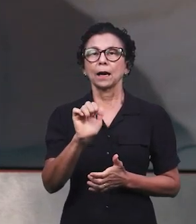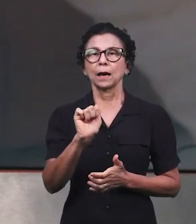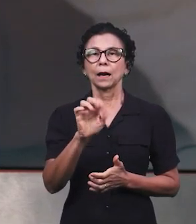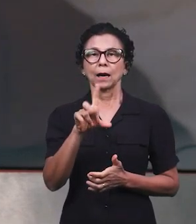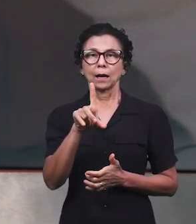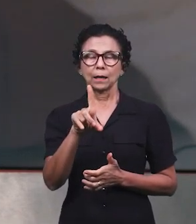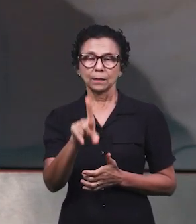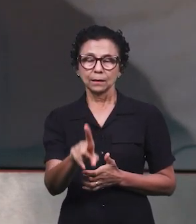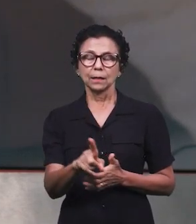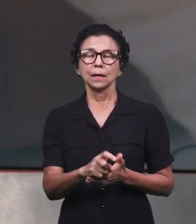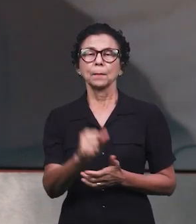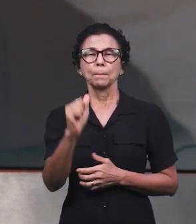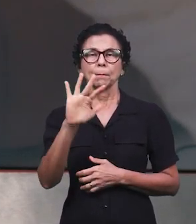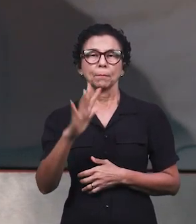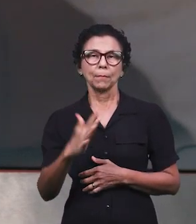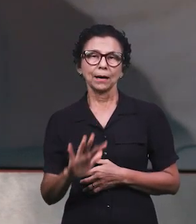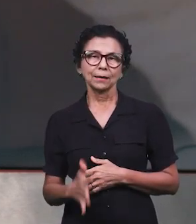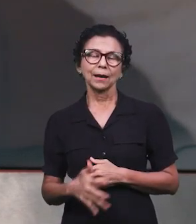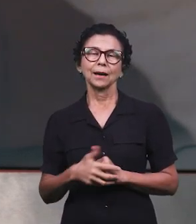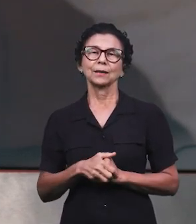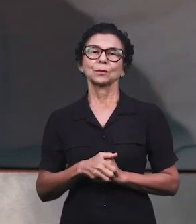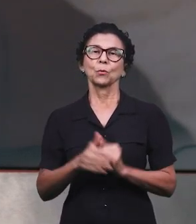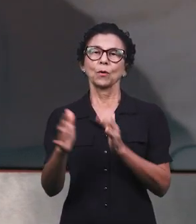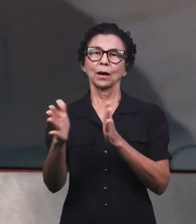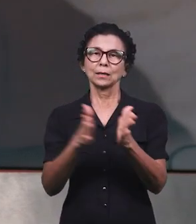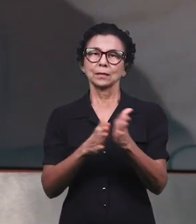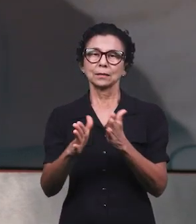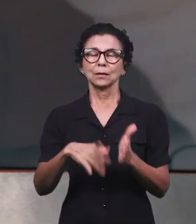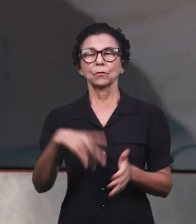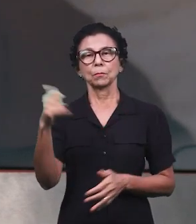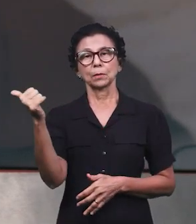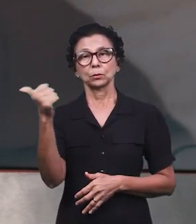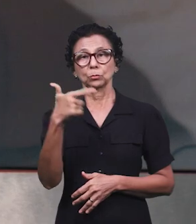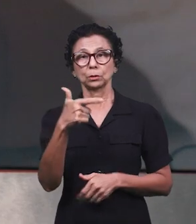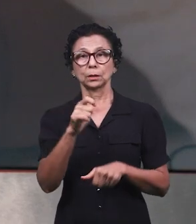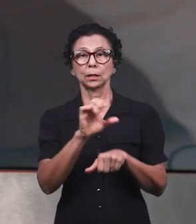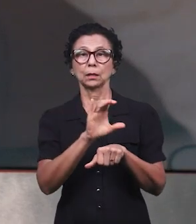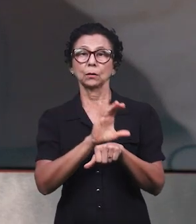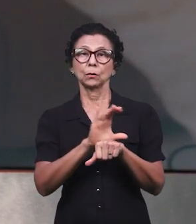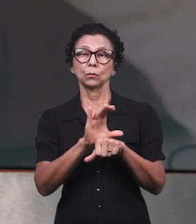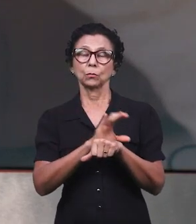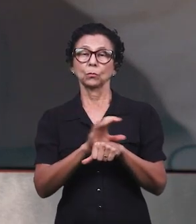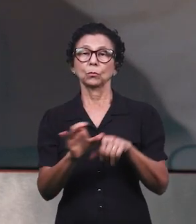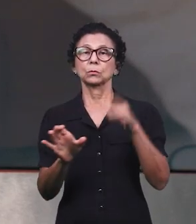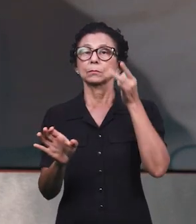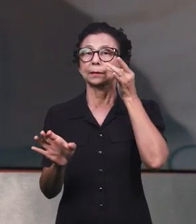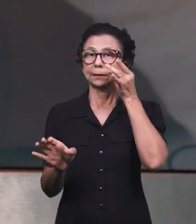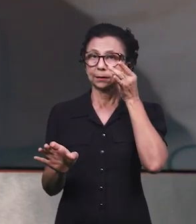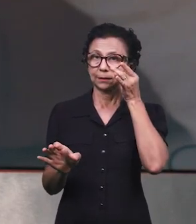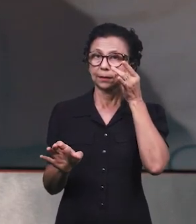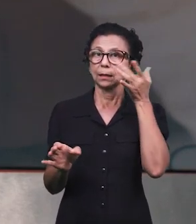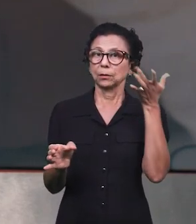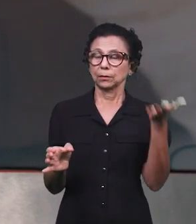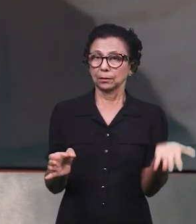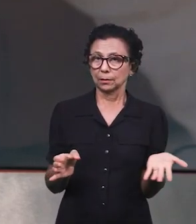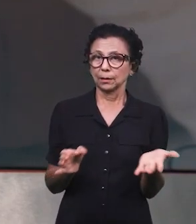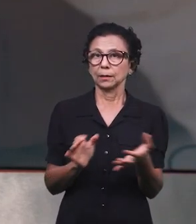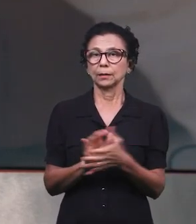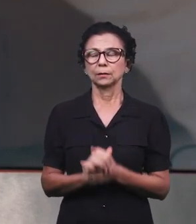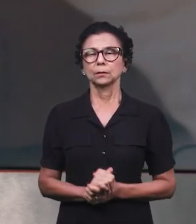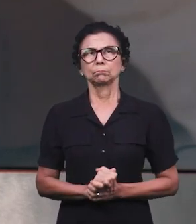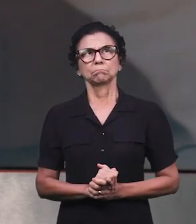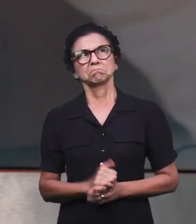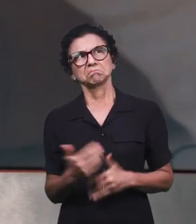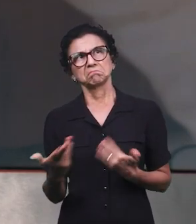mais acessível do que um curso presencial. E a gente vai falar isso para vocês, né? O custo da produção